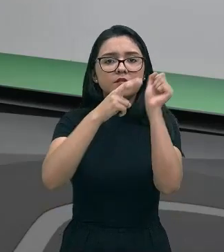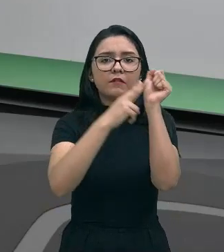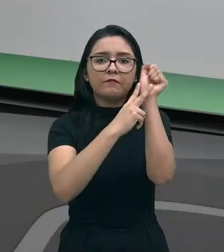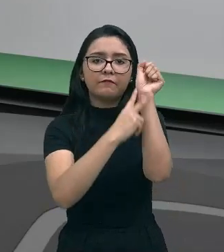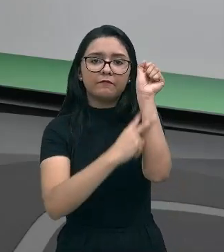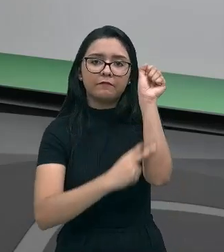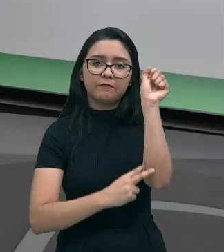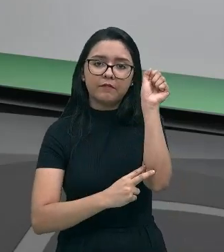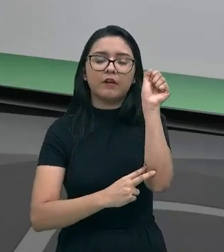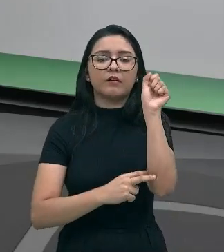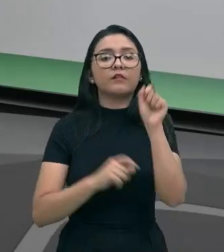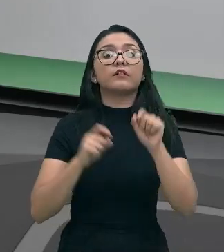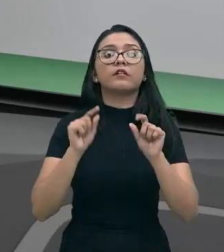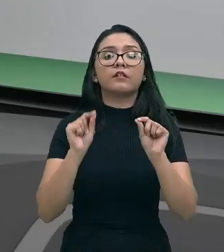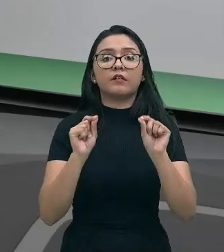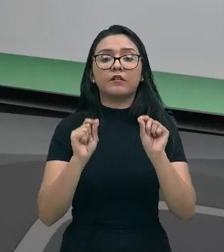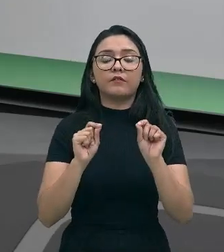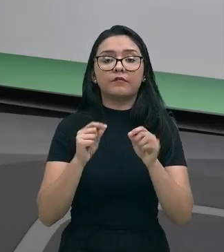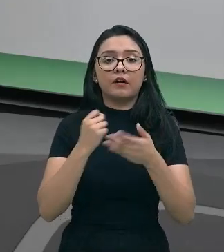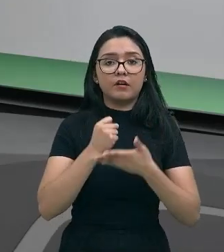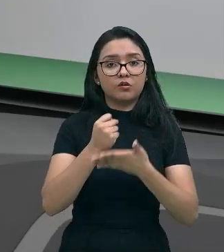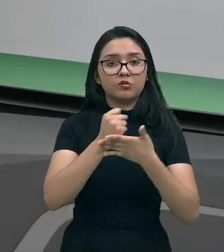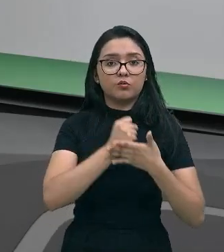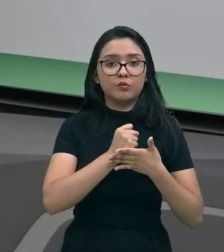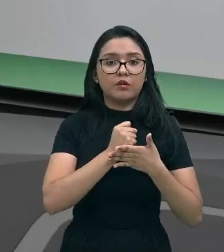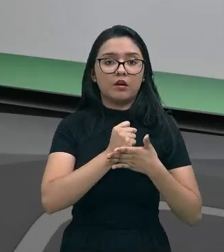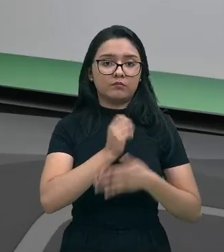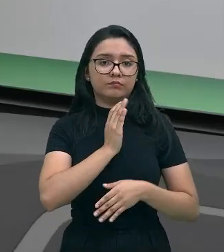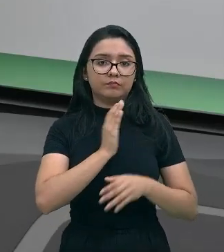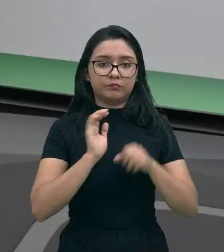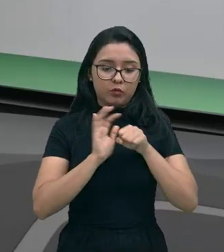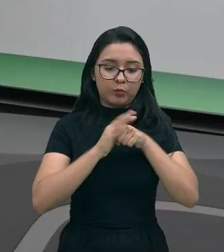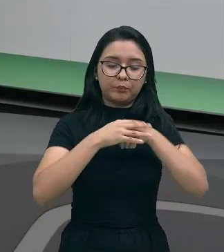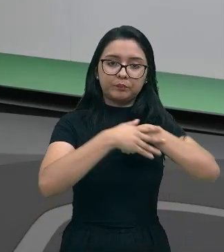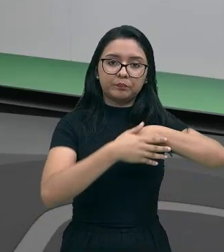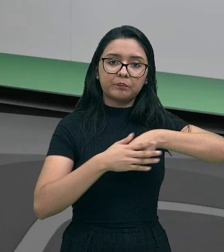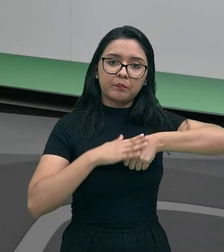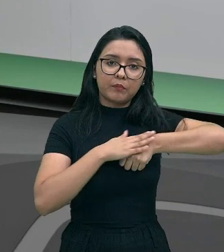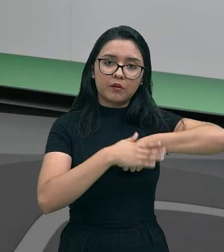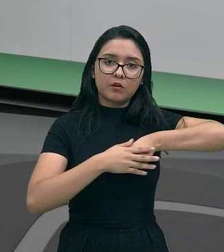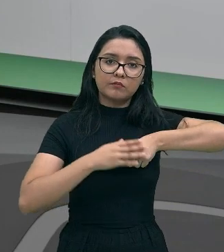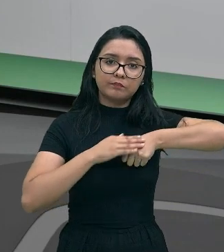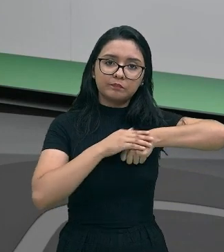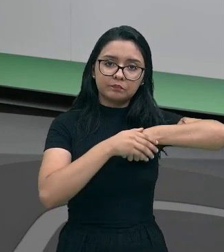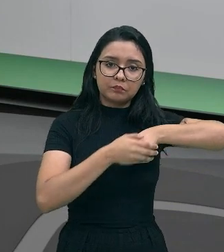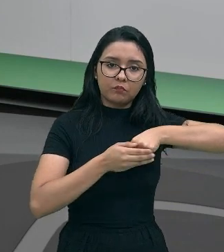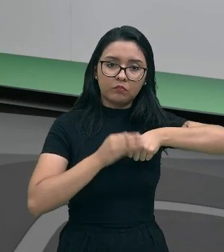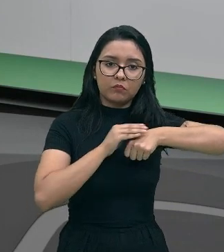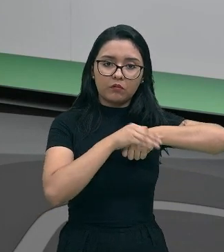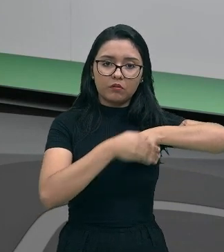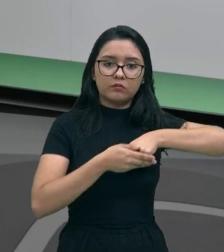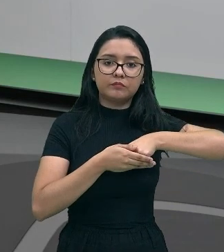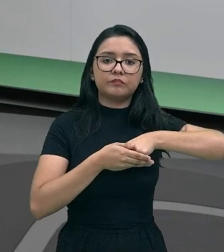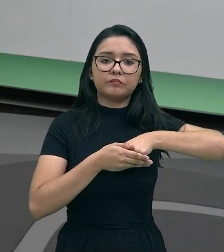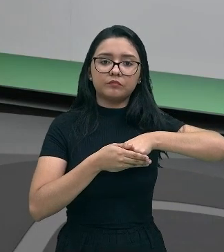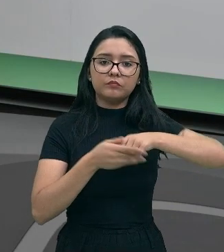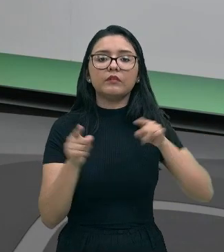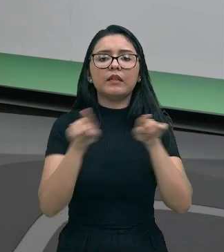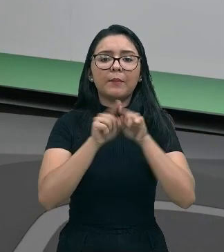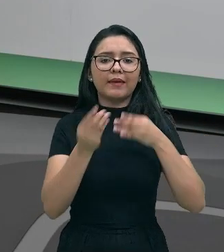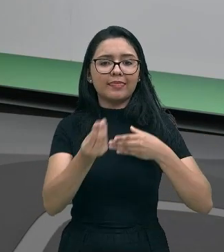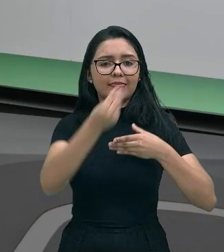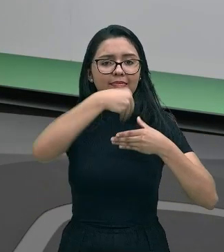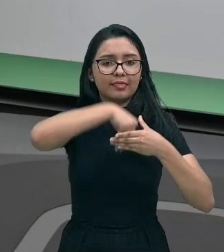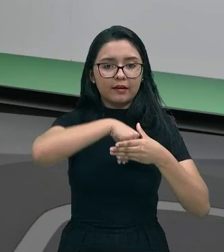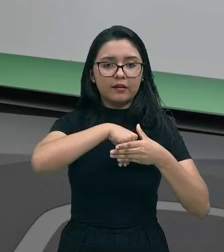na irrigação também do tecido cardíaco, tá? Então a gente observa aqui mais um pouquinho adentro do nosso